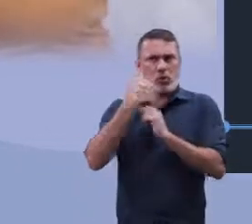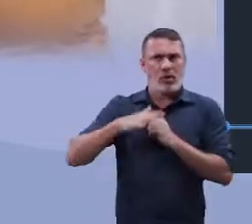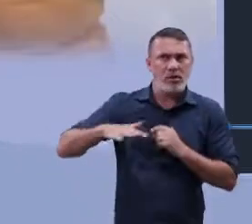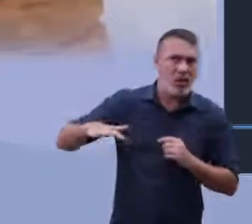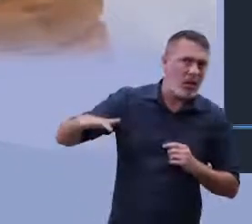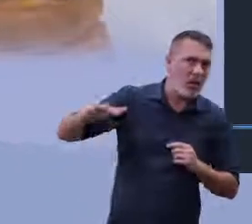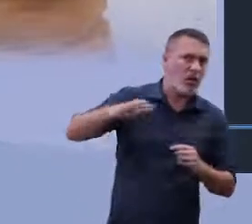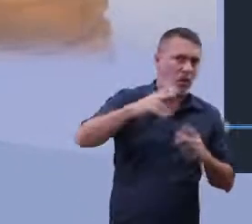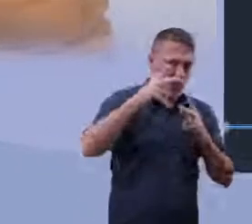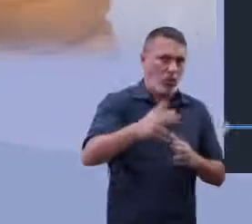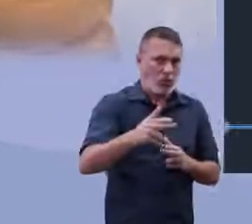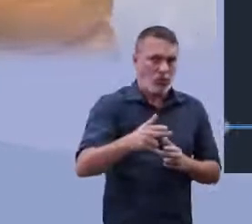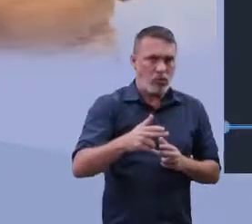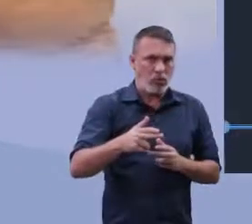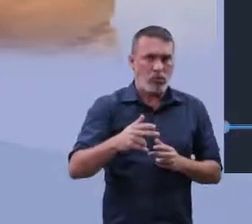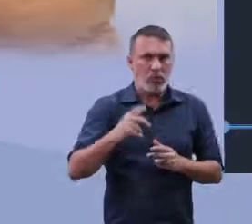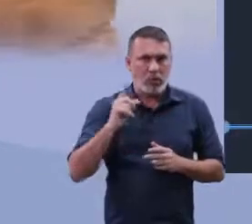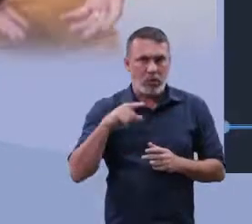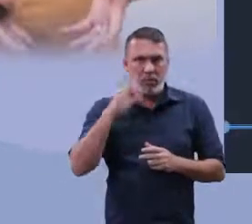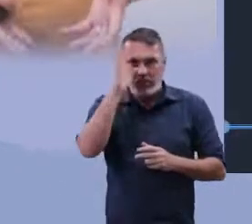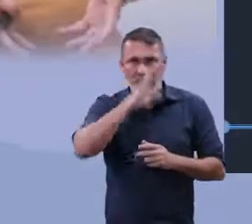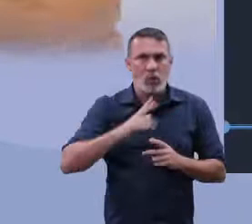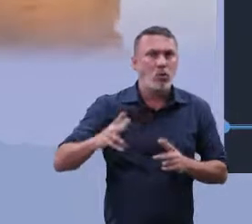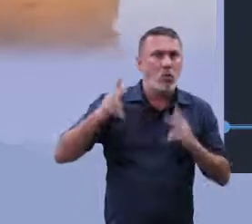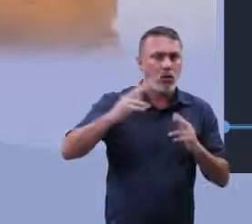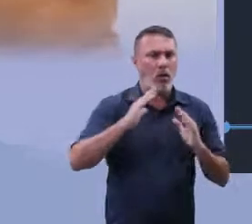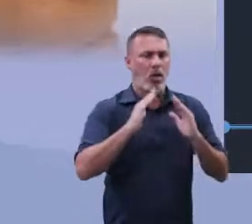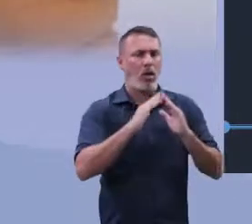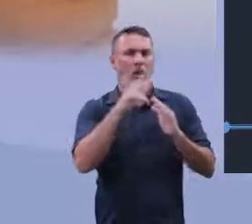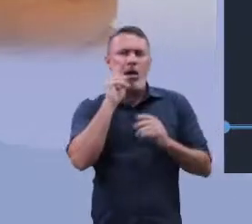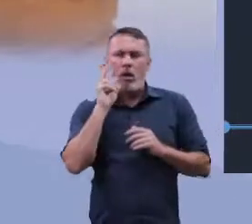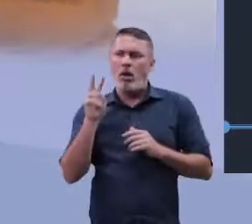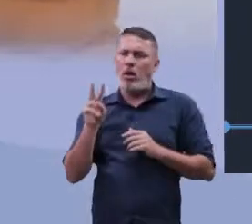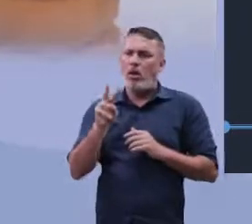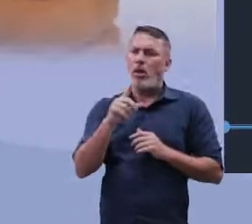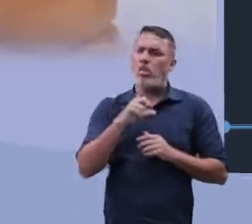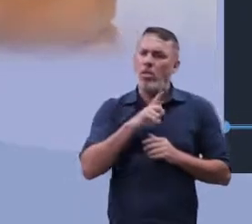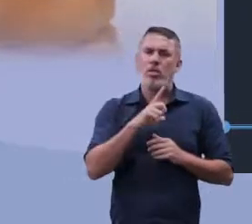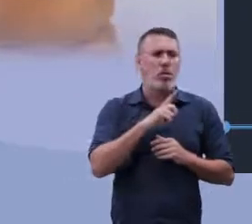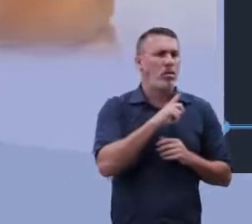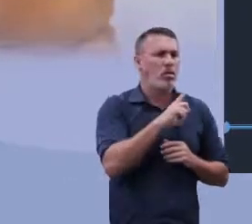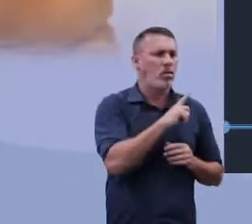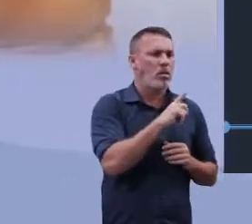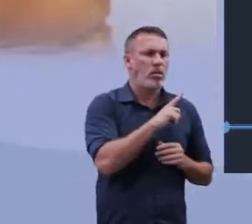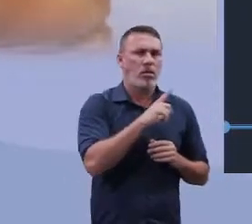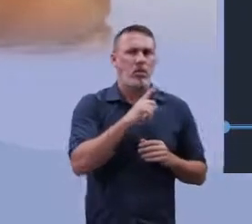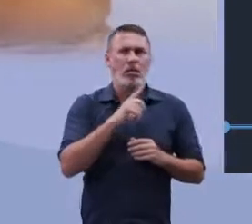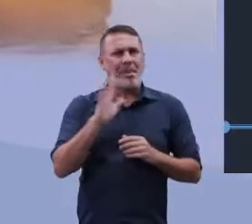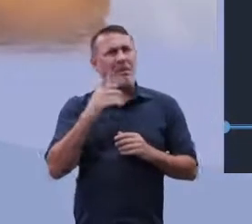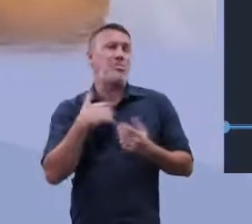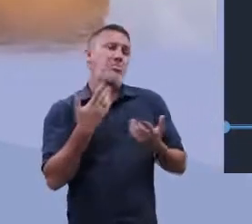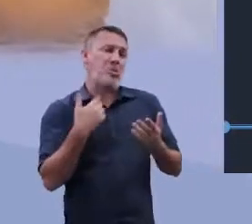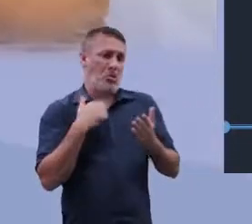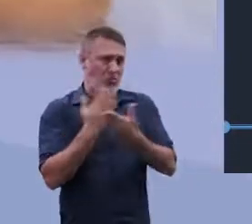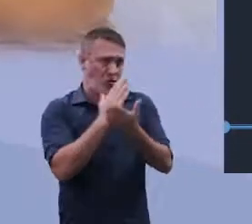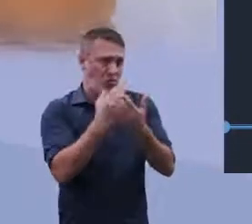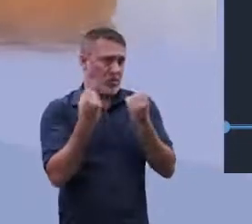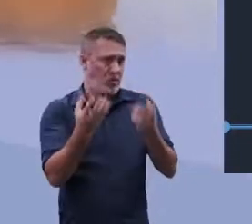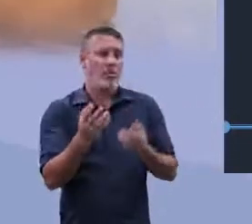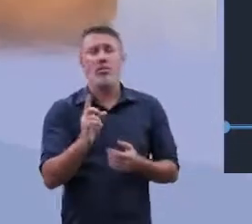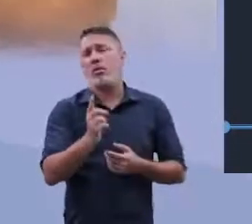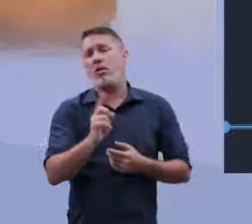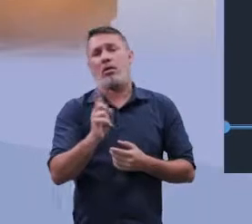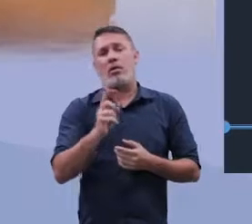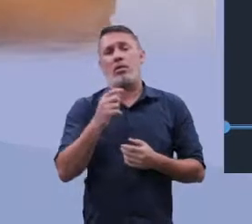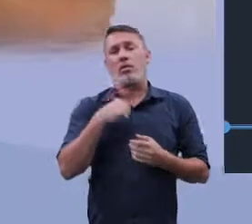mundo da sociedade, toda a sociedade brasileira tem aquilo que você tem dentro de casa? Não, mas vou sair dividindo agora, professor, virou